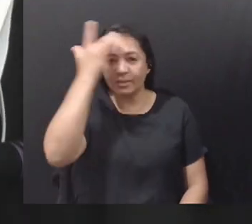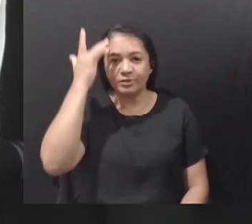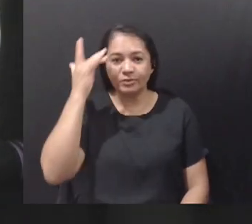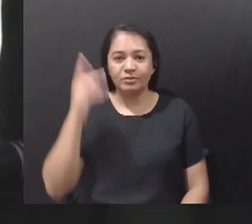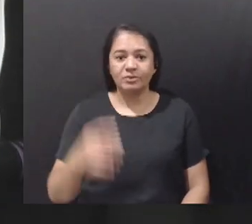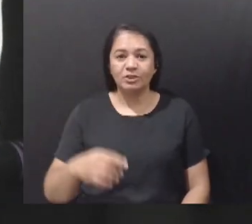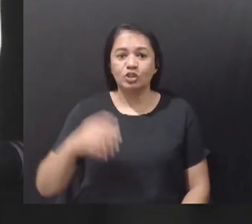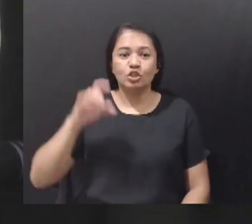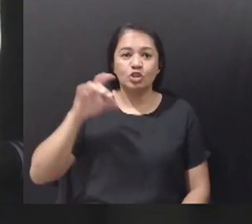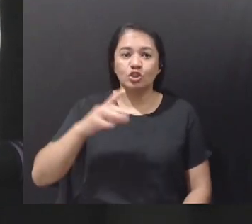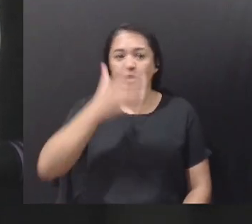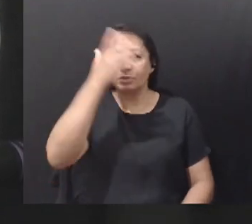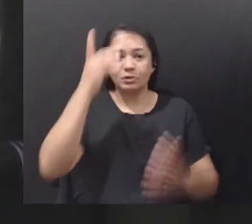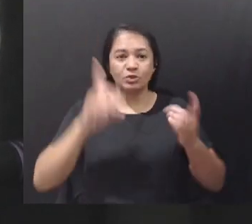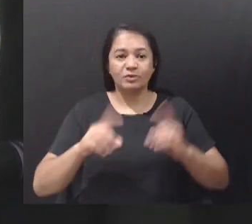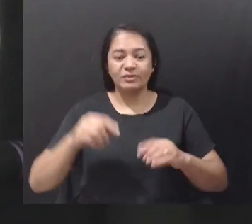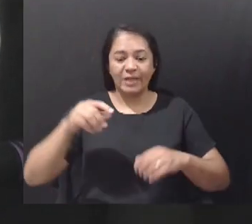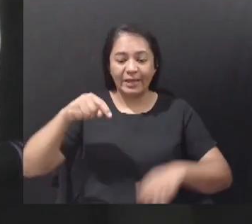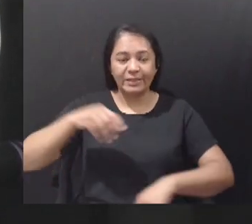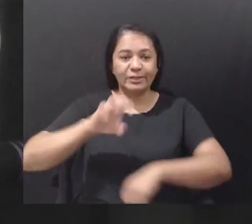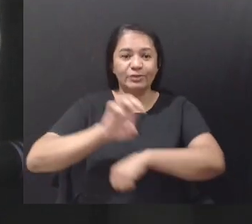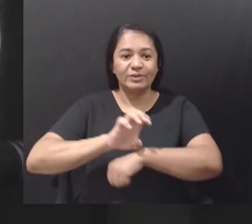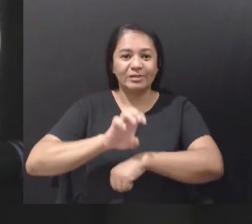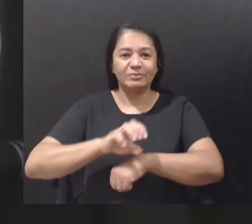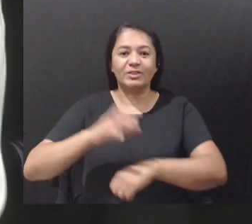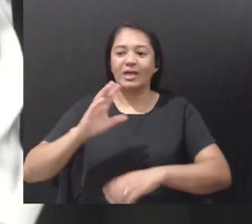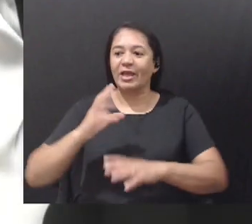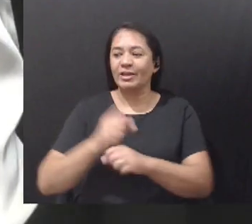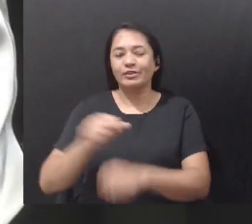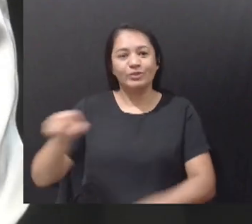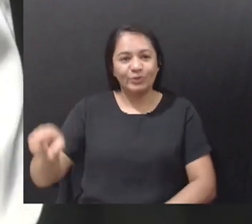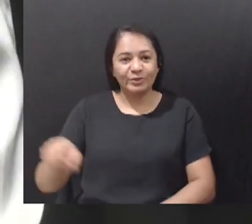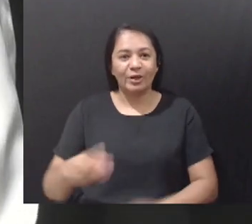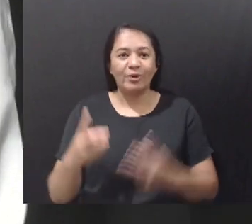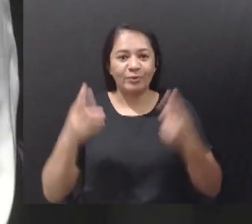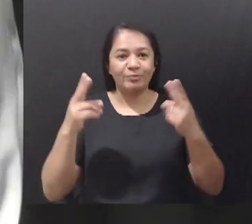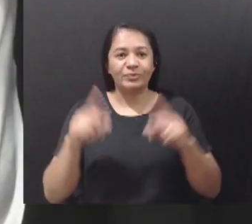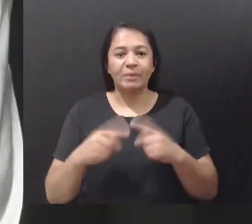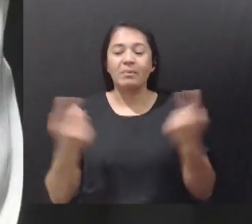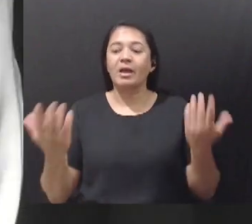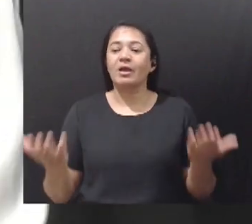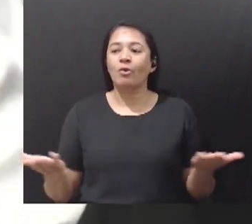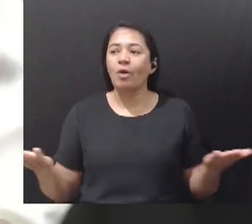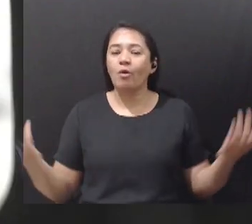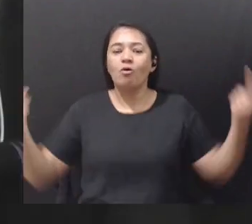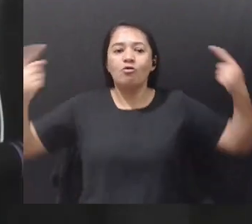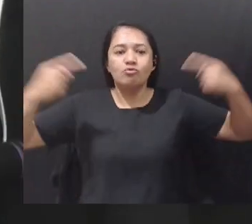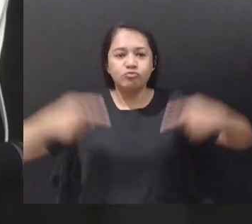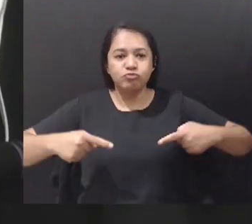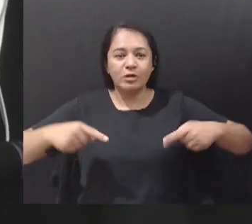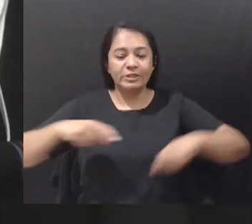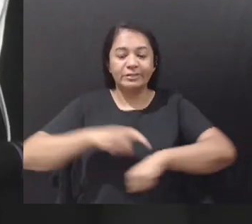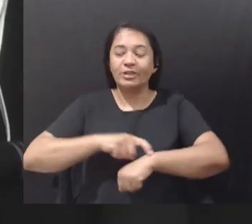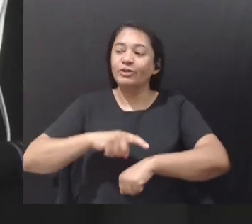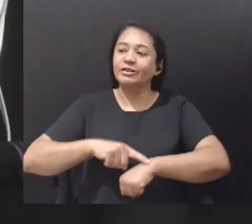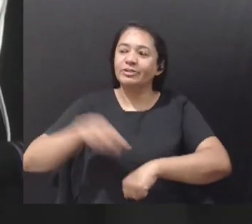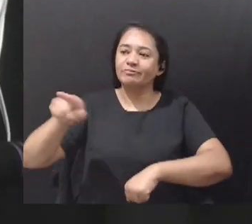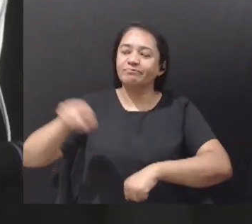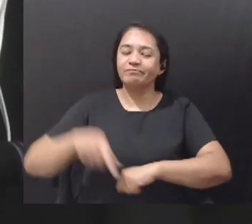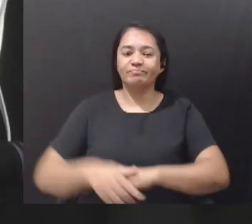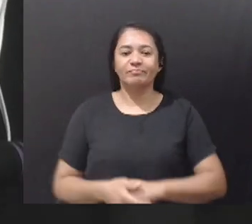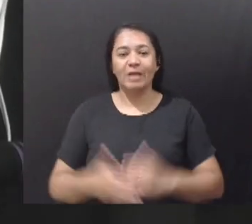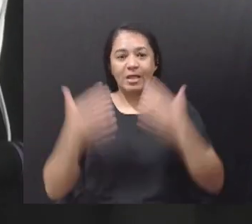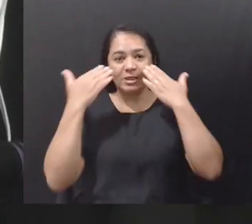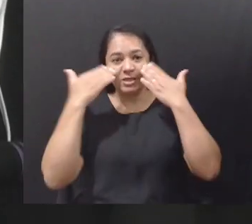de São Paulo, nós temos 3.400.000. Mas qual o desafio que foi posto naquele momento diante dessas